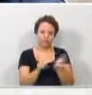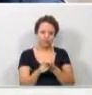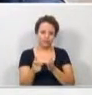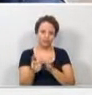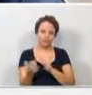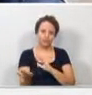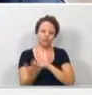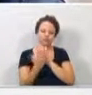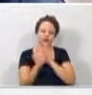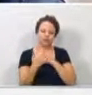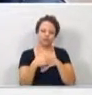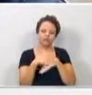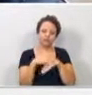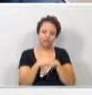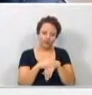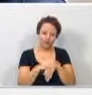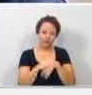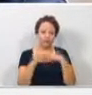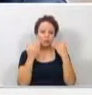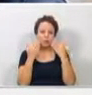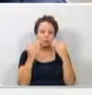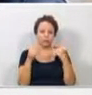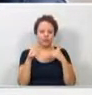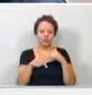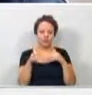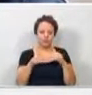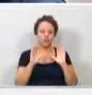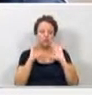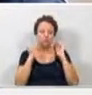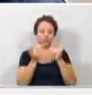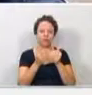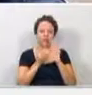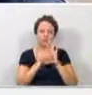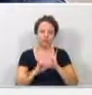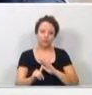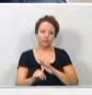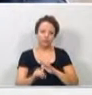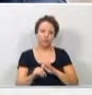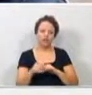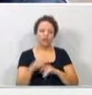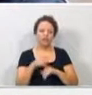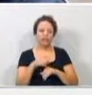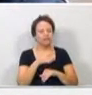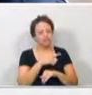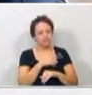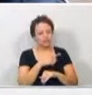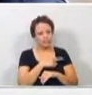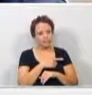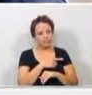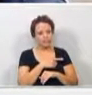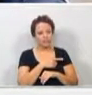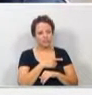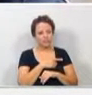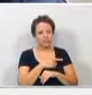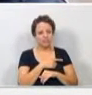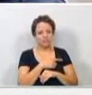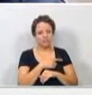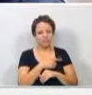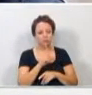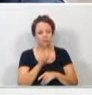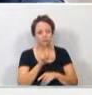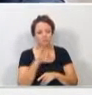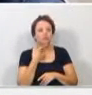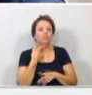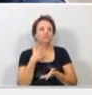demonstrando que, mesmo nesta Casa Legislativa, ela acaba priorizando, e não intencionalmente, como